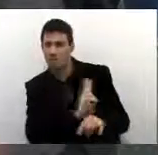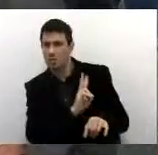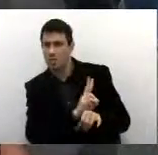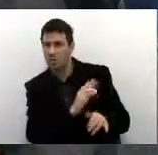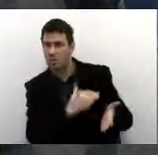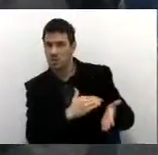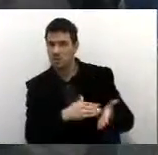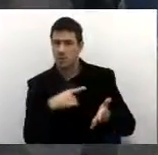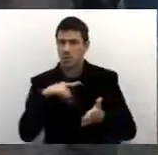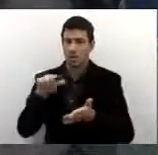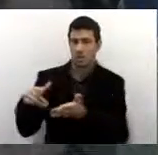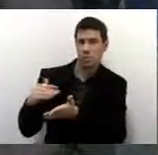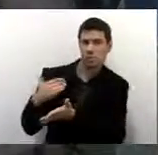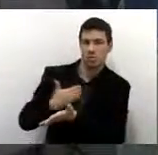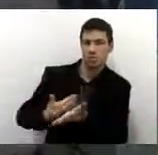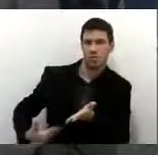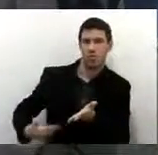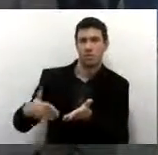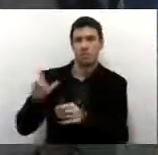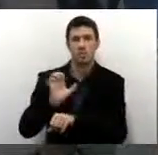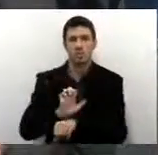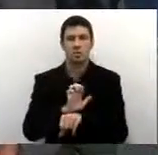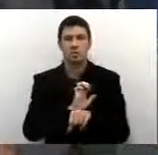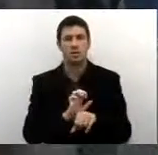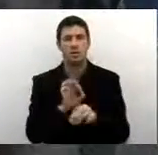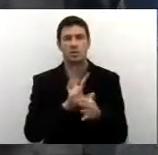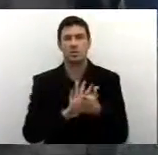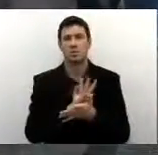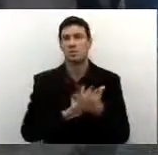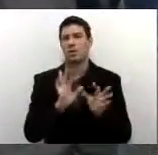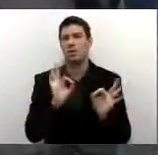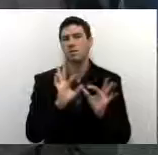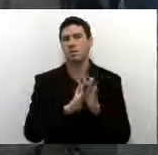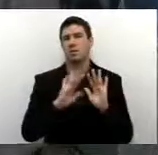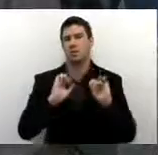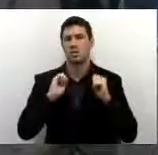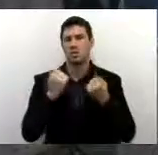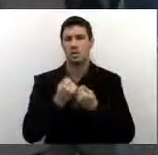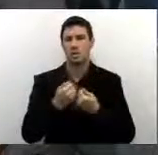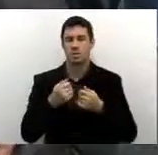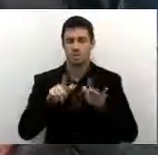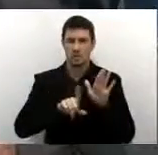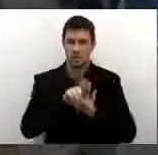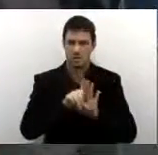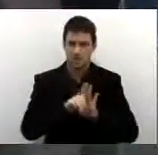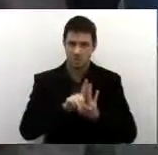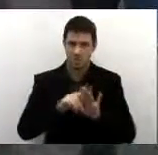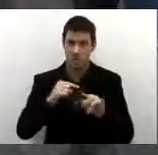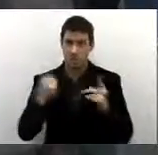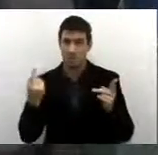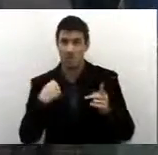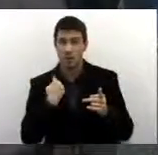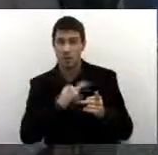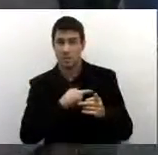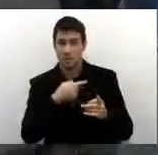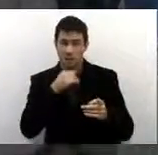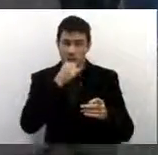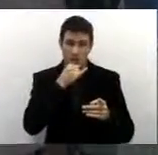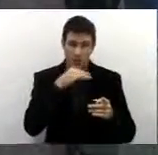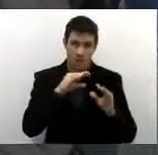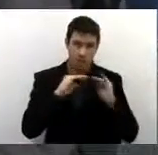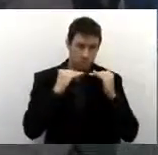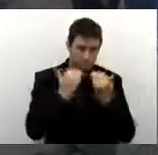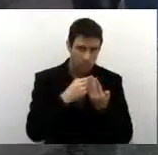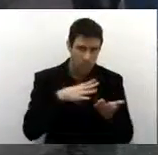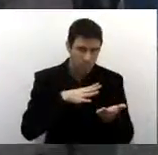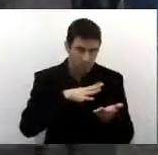falar do governo do estado. Aqui é uma Câmara Municipal, não é Assembleia Legislativa. A Assembleia Legislativa discute as questões do governo do estado. A Câmara Municipal discute a